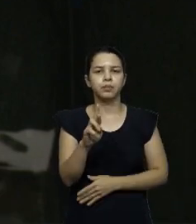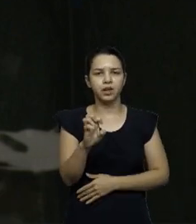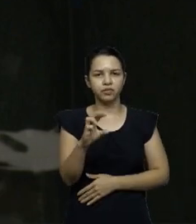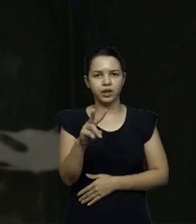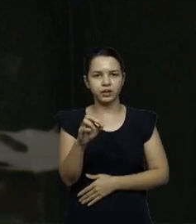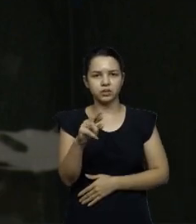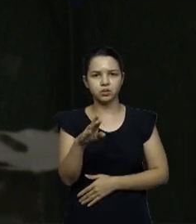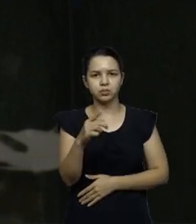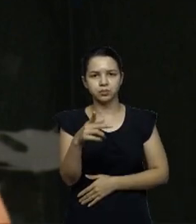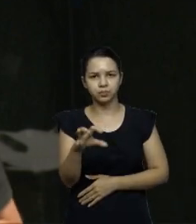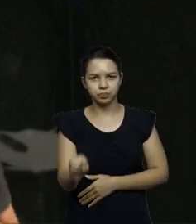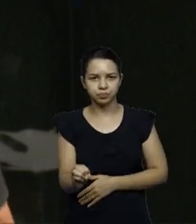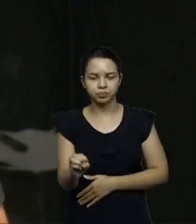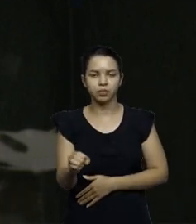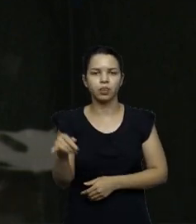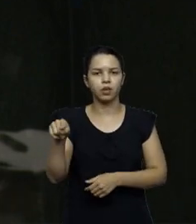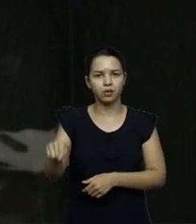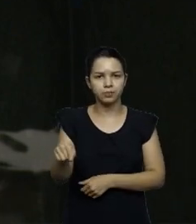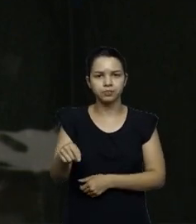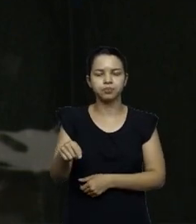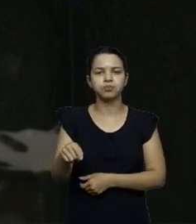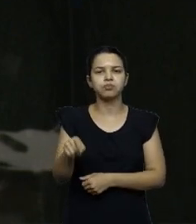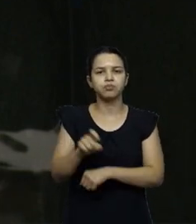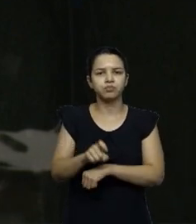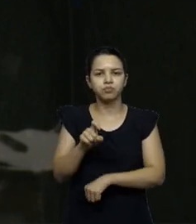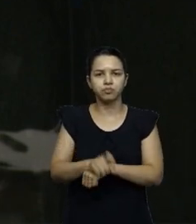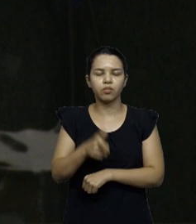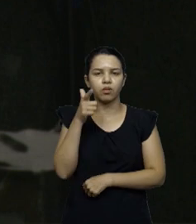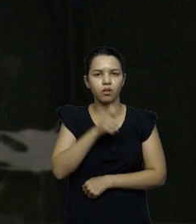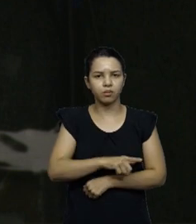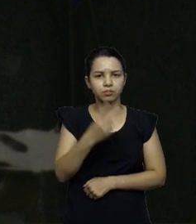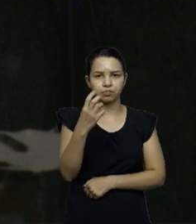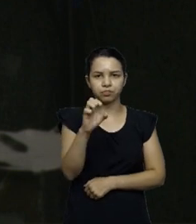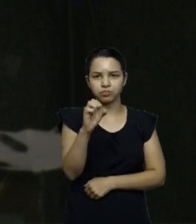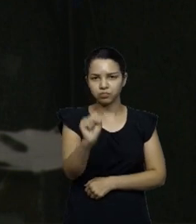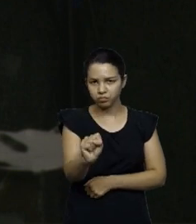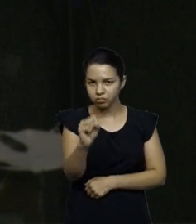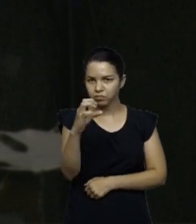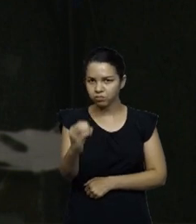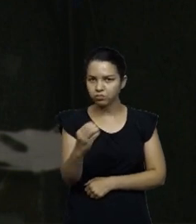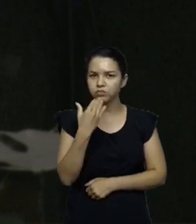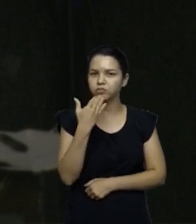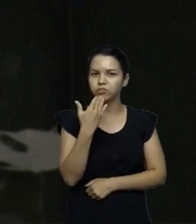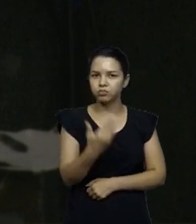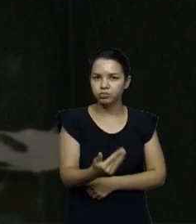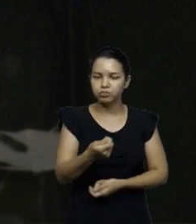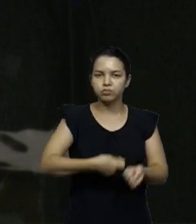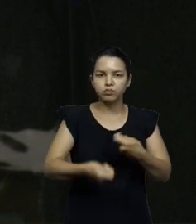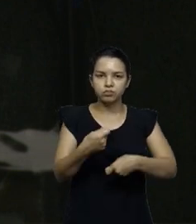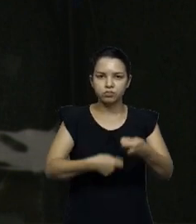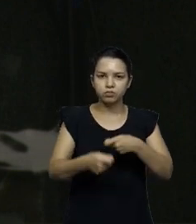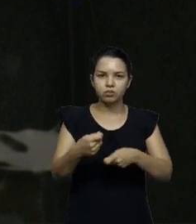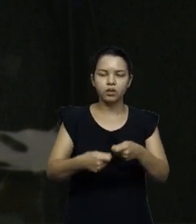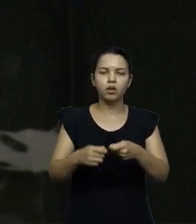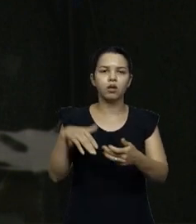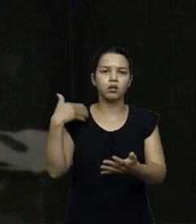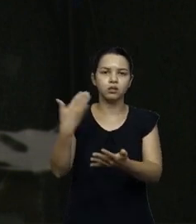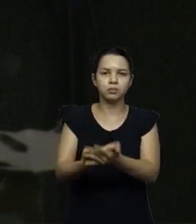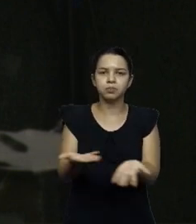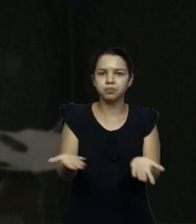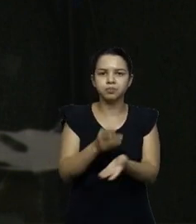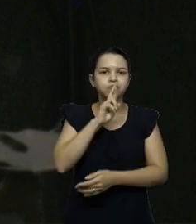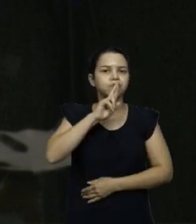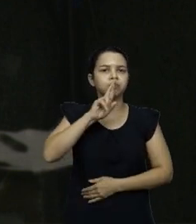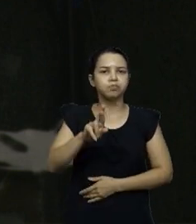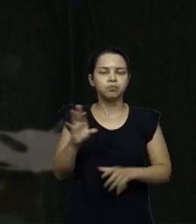sede que somente na regional de Araranguá recebeu mais de 80 requerimentos administrativos desde Fevereiro e não respondeu a nenhum ferindo a